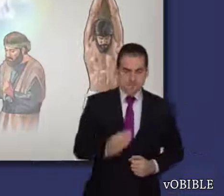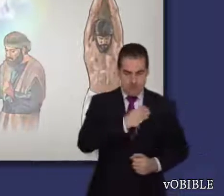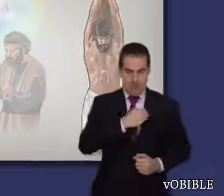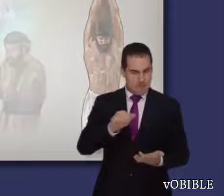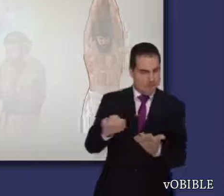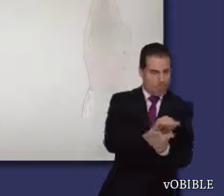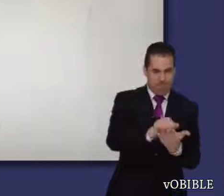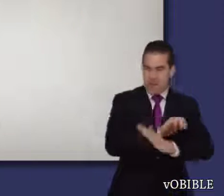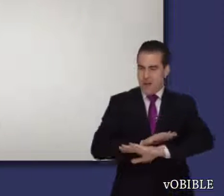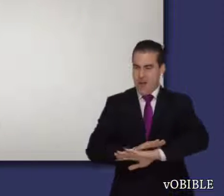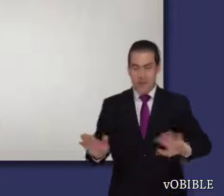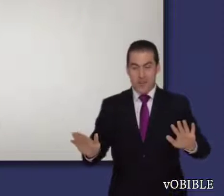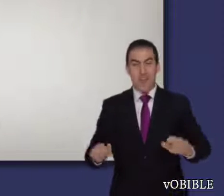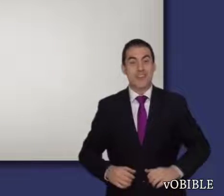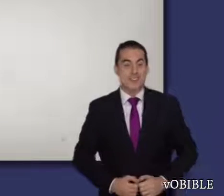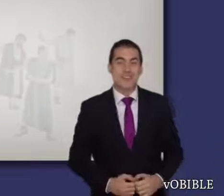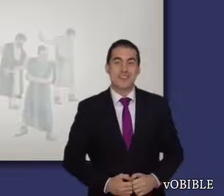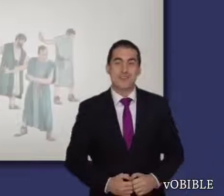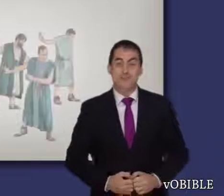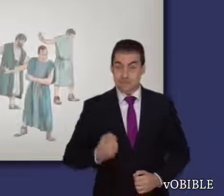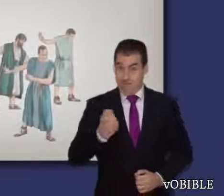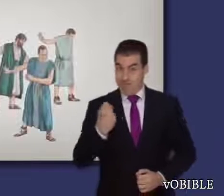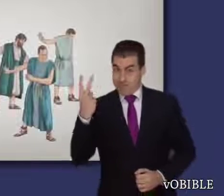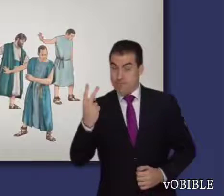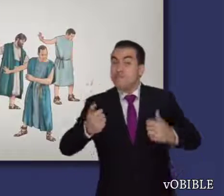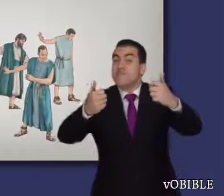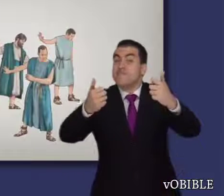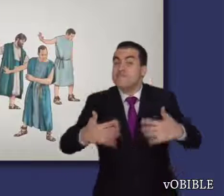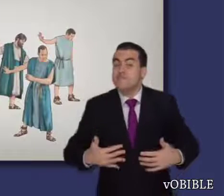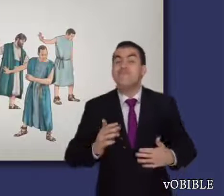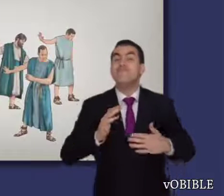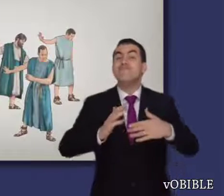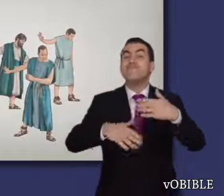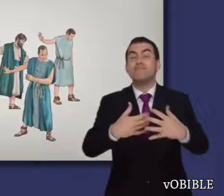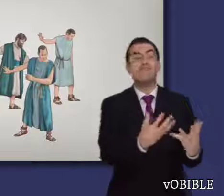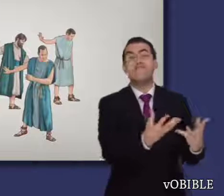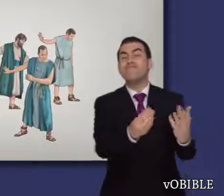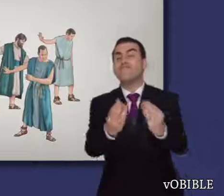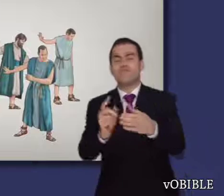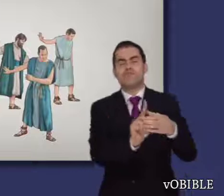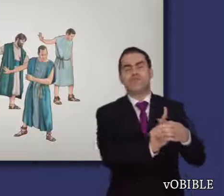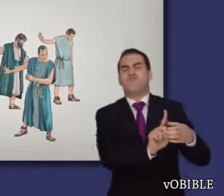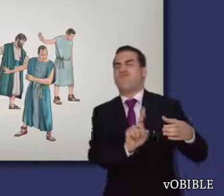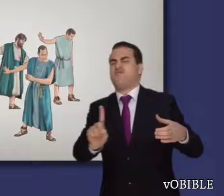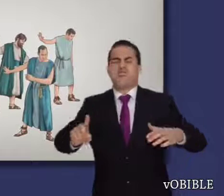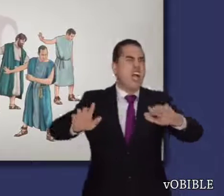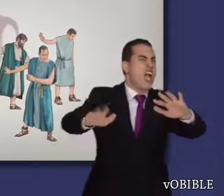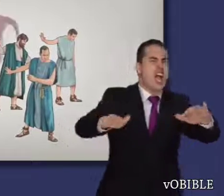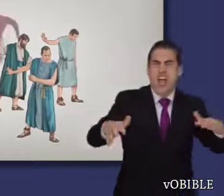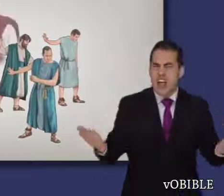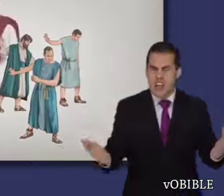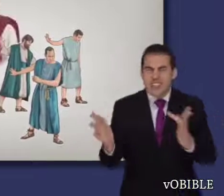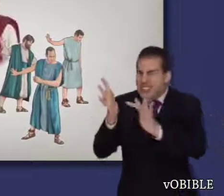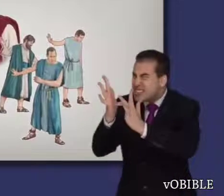Deus. O capítulo 2 nos dá um aviso sobre anticristos. Uma das coisas que eles dizem